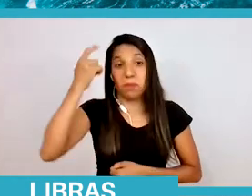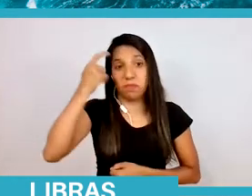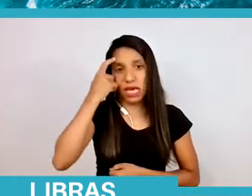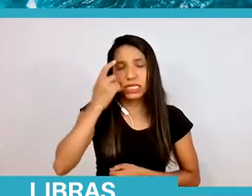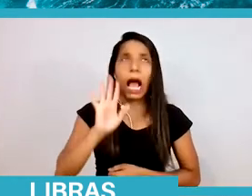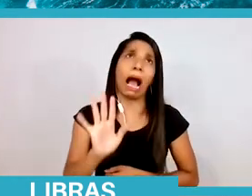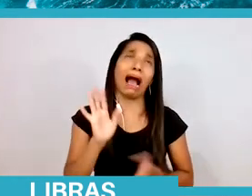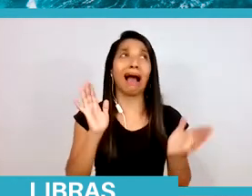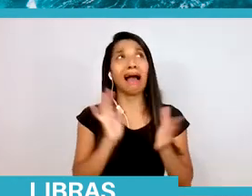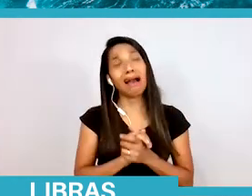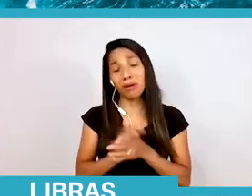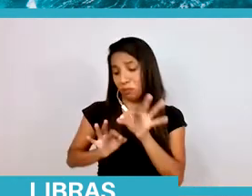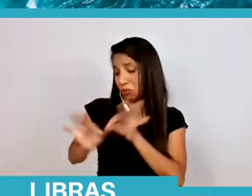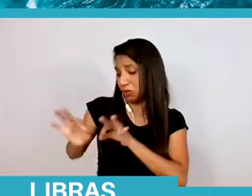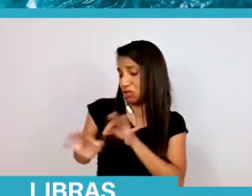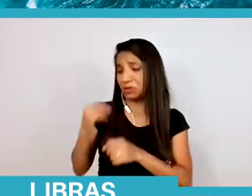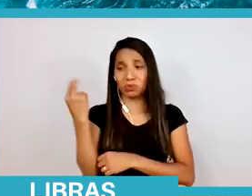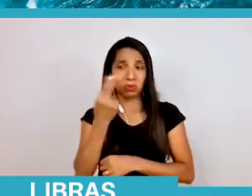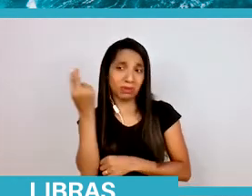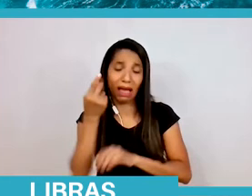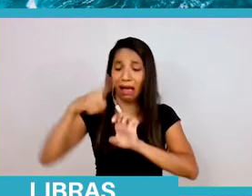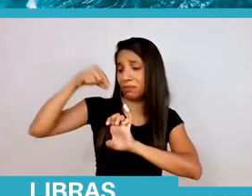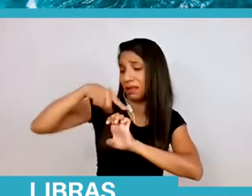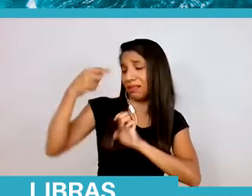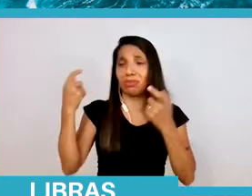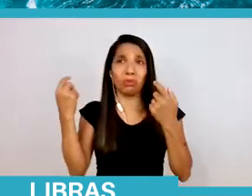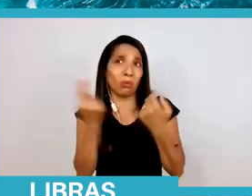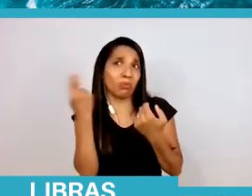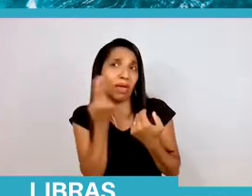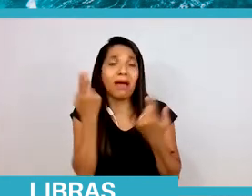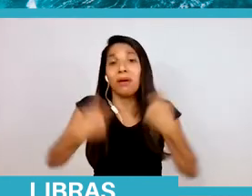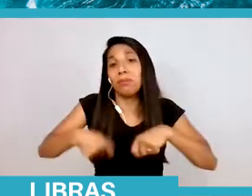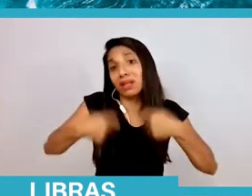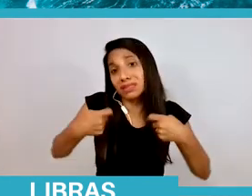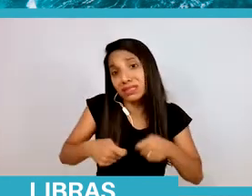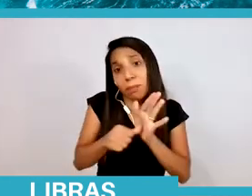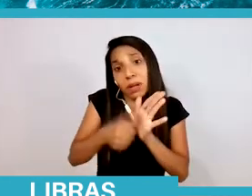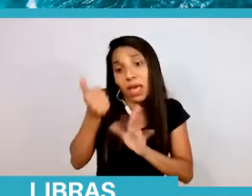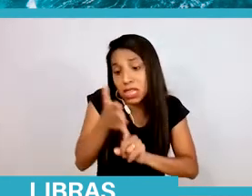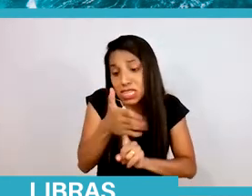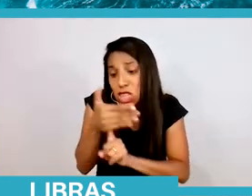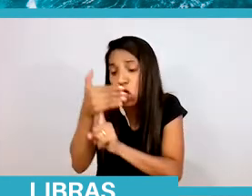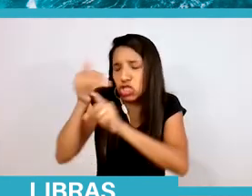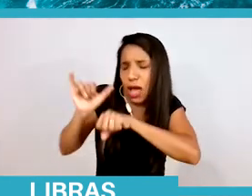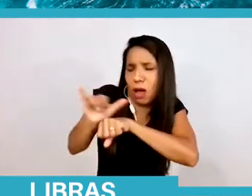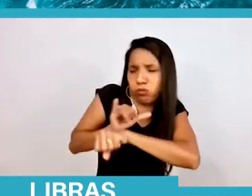pessoa acha que ele não pode começar a empreender hoje porque ele precisa saber uma linguagem de programação, ele